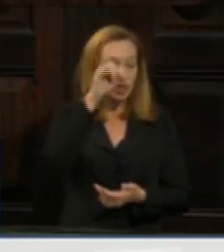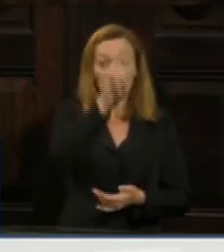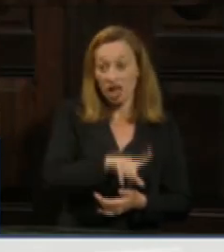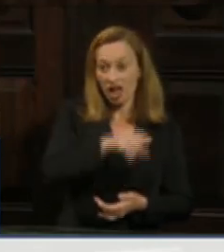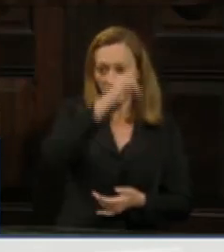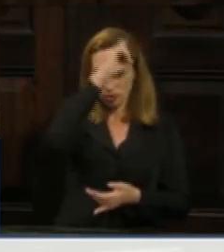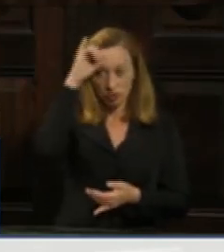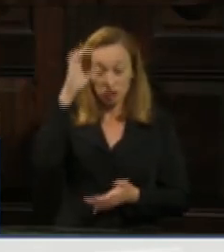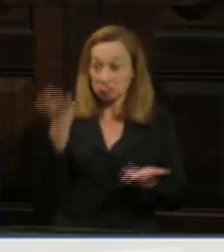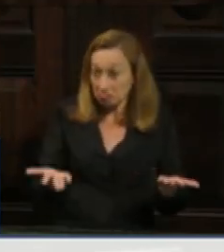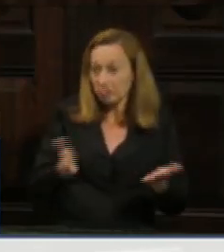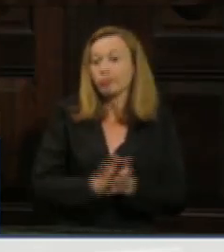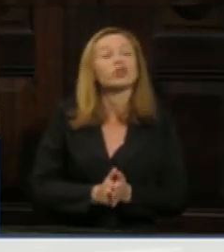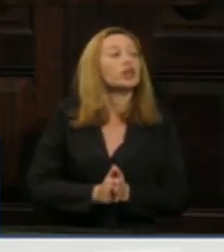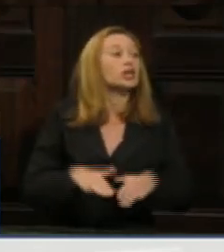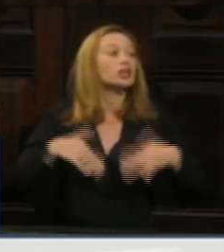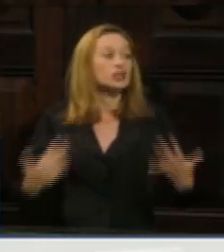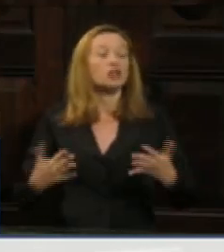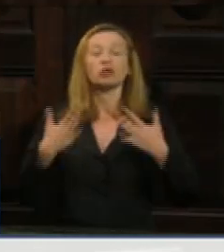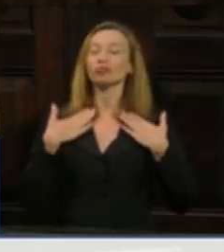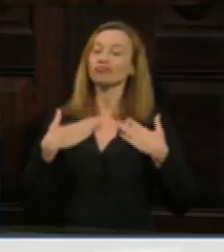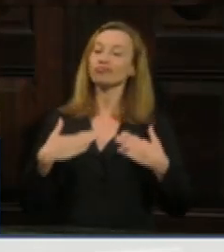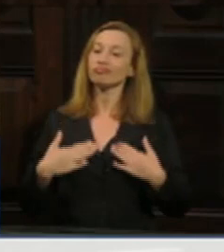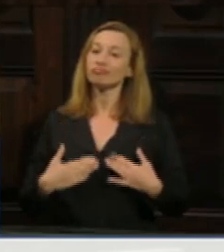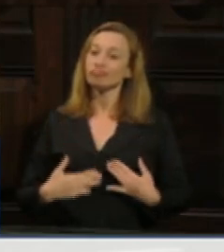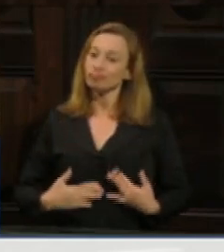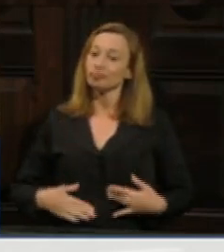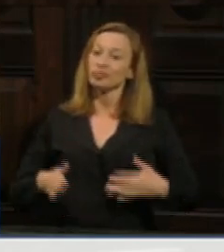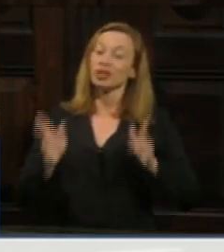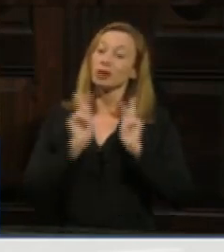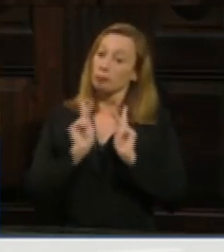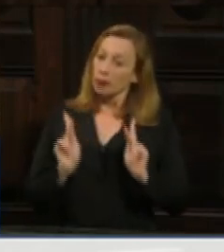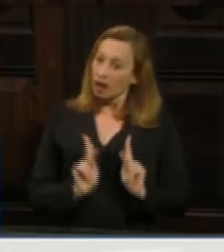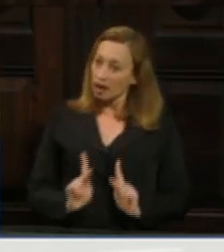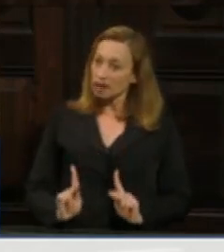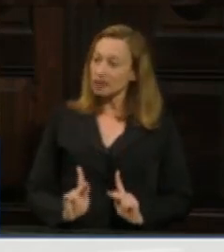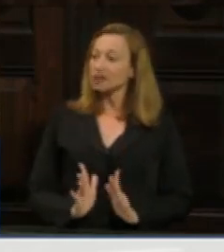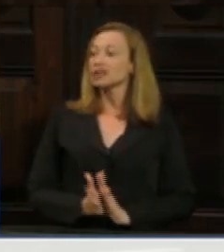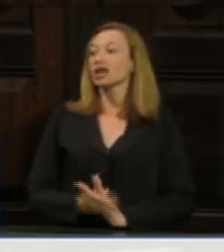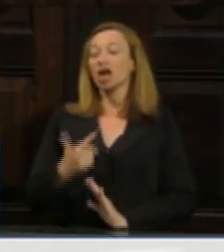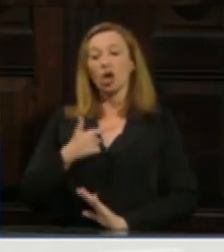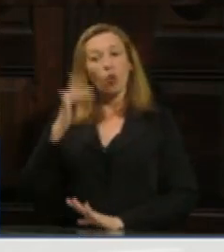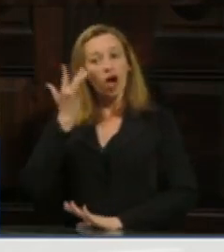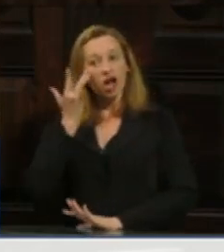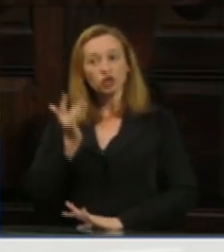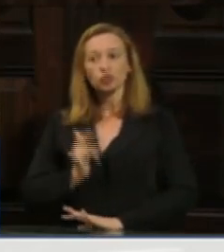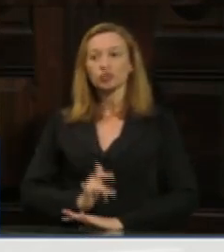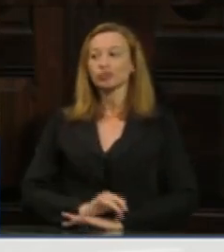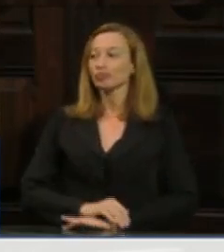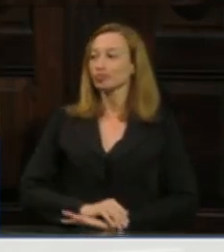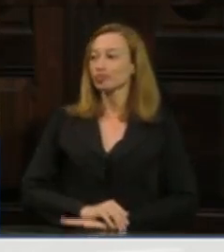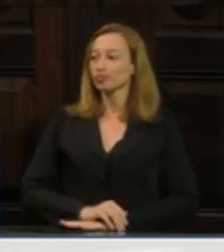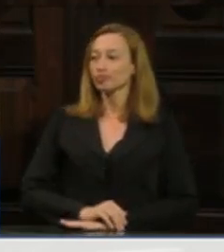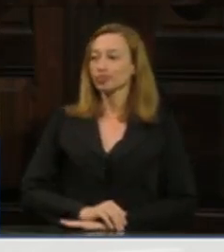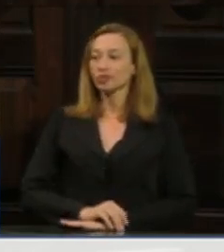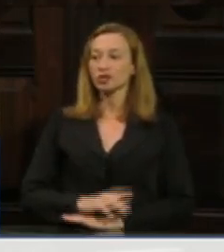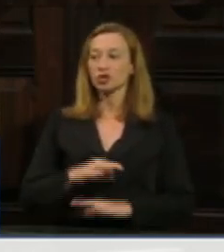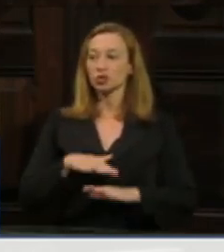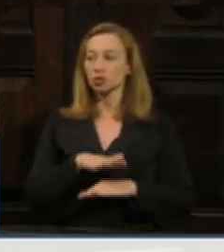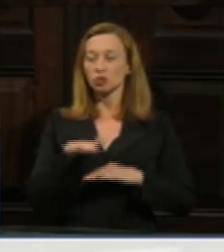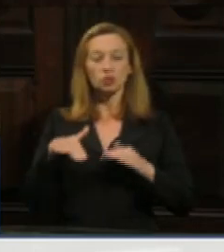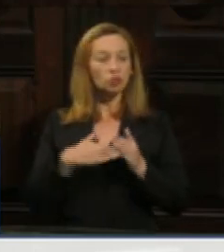de mim. Podem falar até de posição ideológica, mas falar mal de mim de caráter, de qualquer coisa, nunca puderam. E aí já ficam